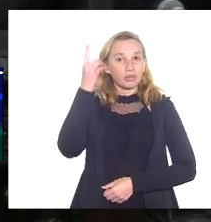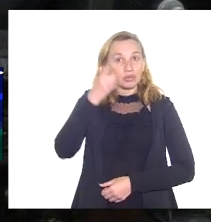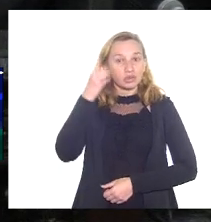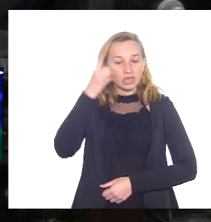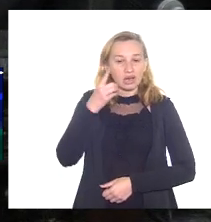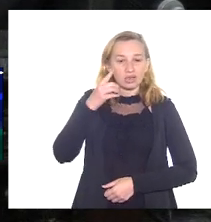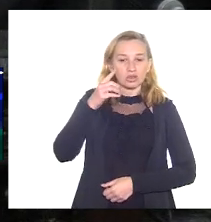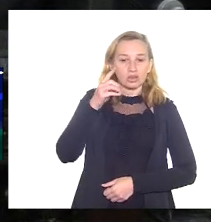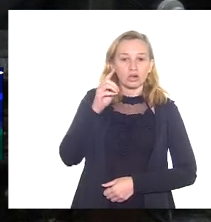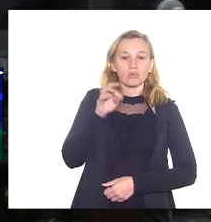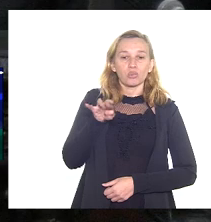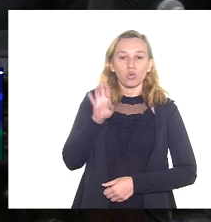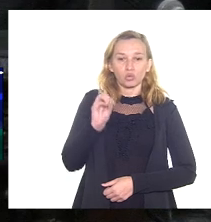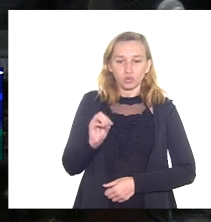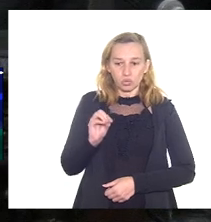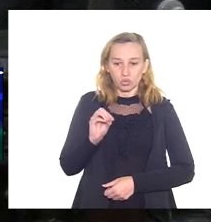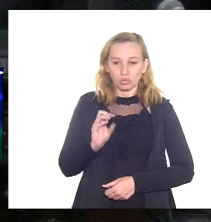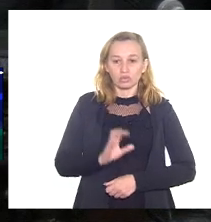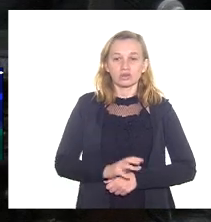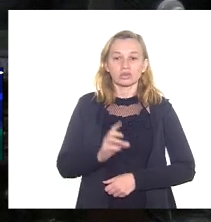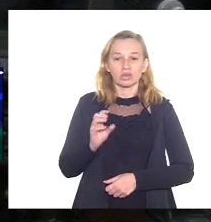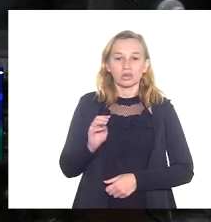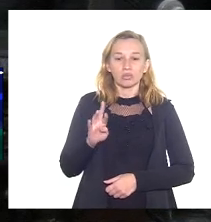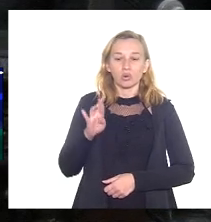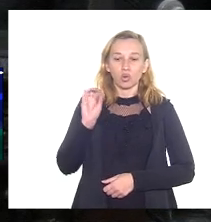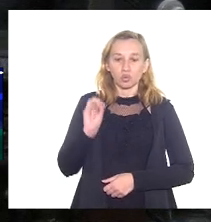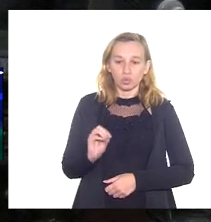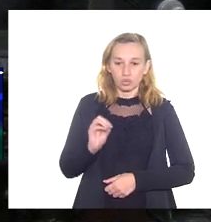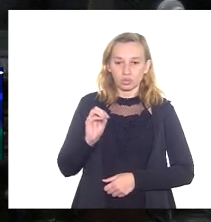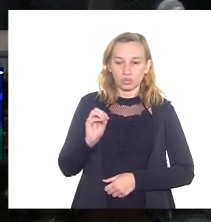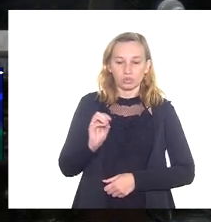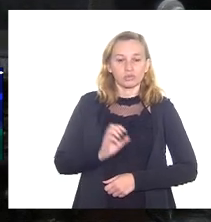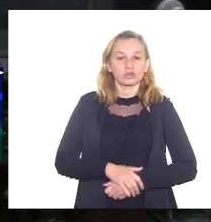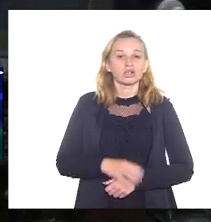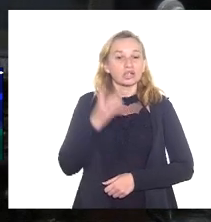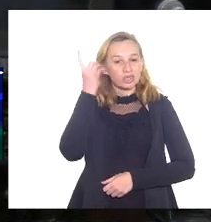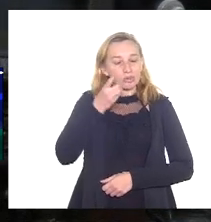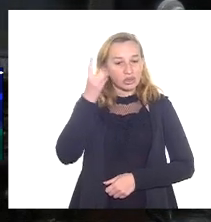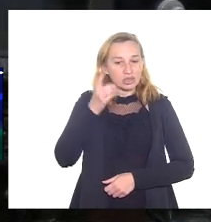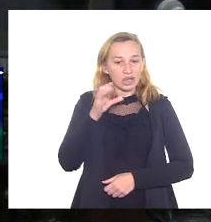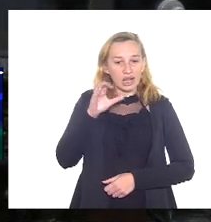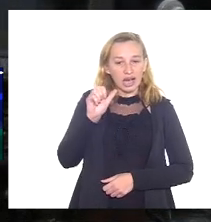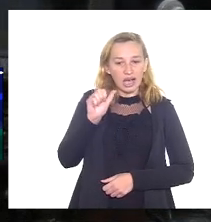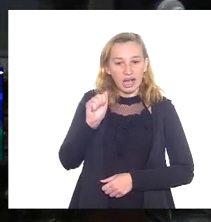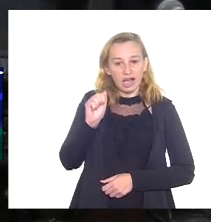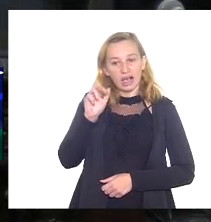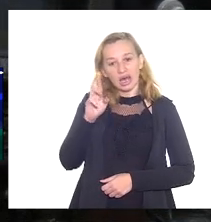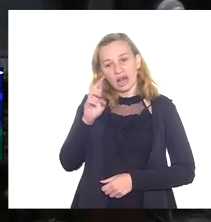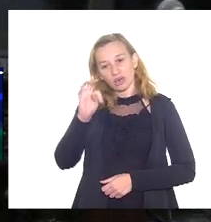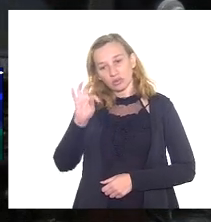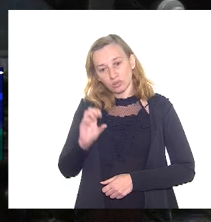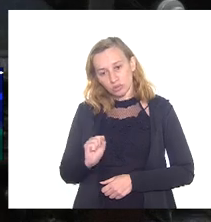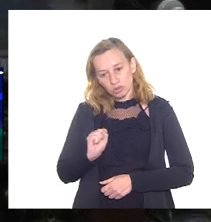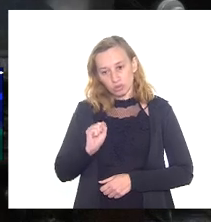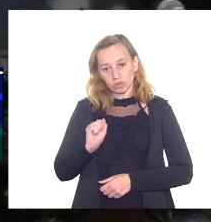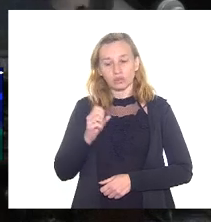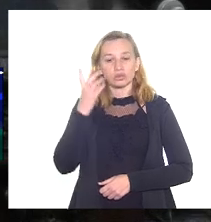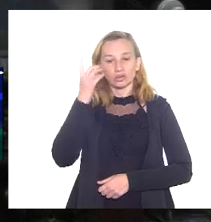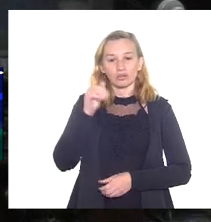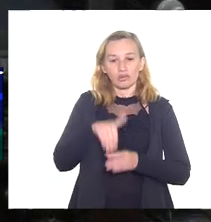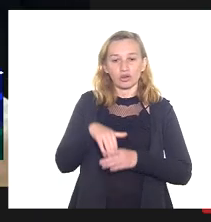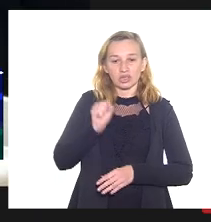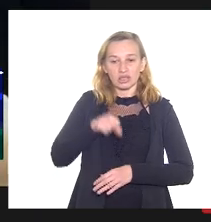Deputado Bruno Dauaire. Deputado Bruno Dauaire. Deputado Carlos Macedo. Voto sim,